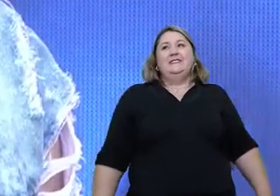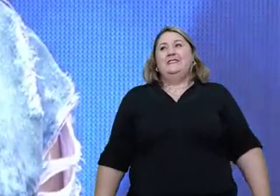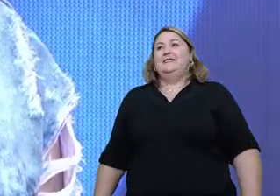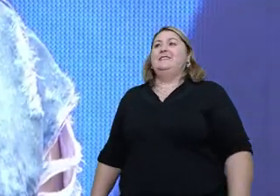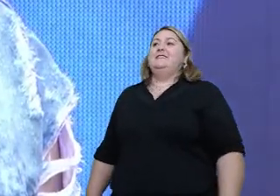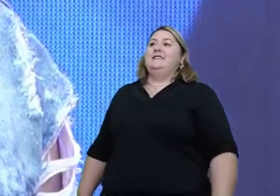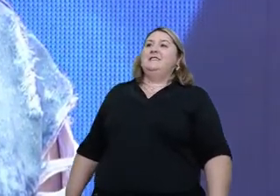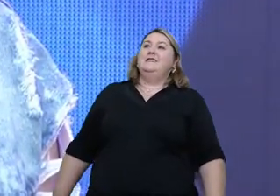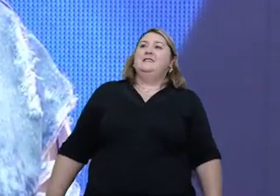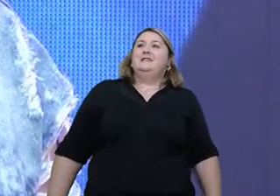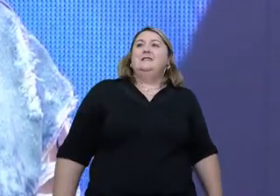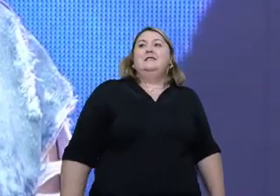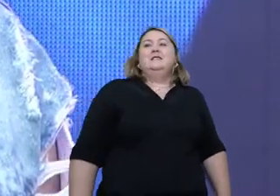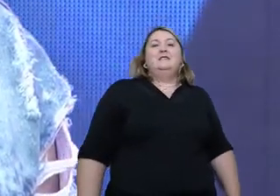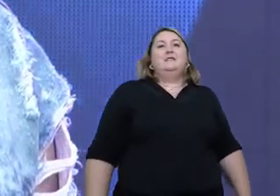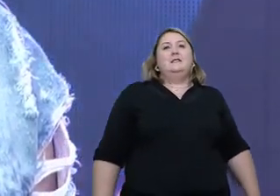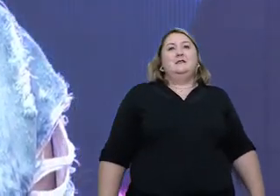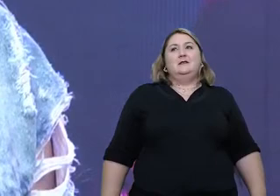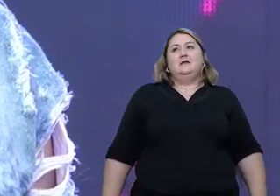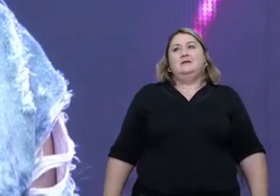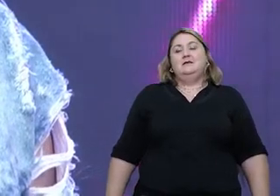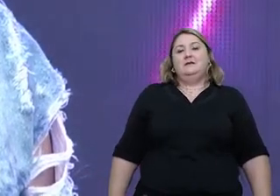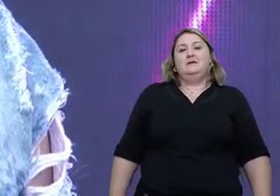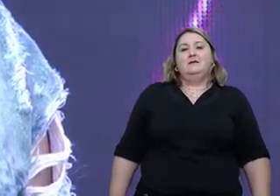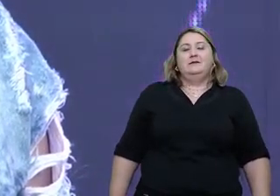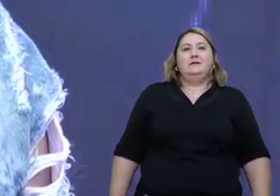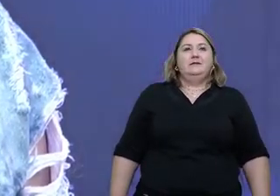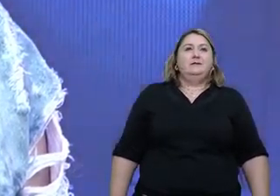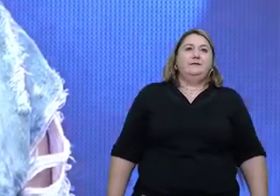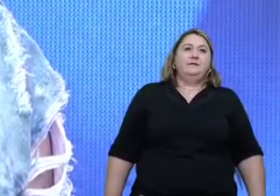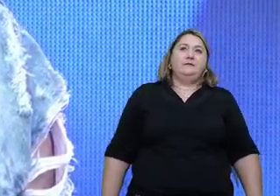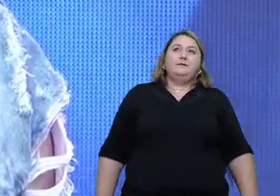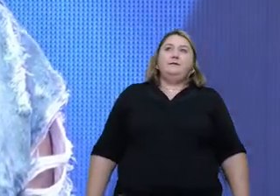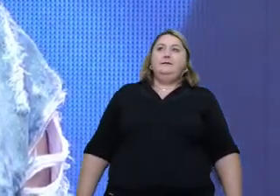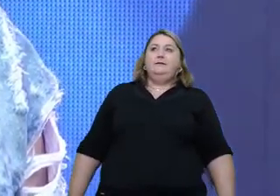a minha abençoada.